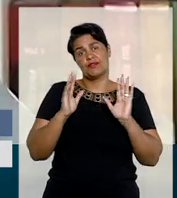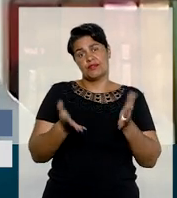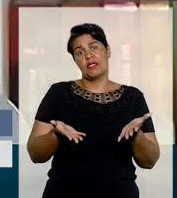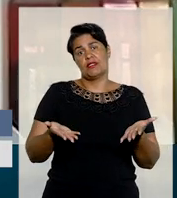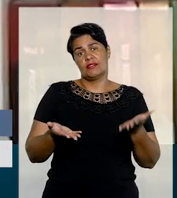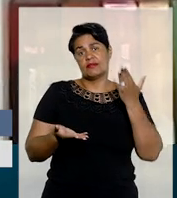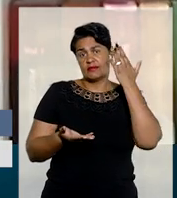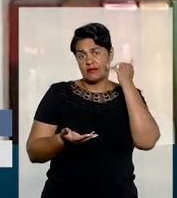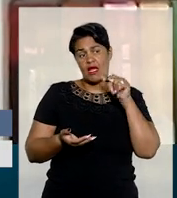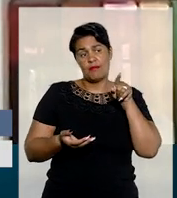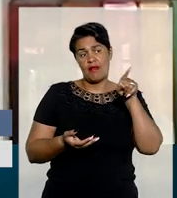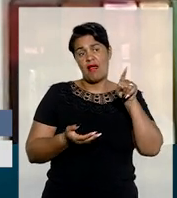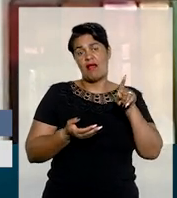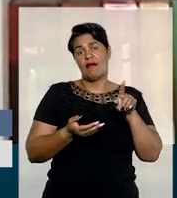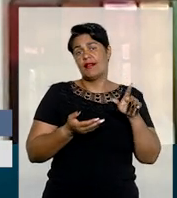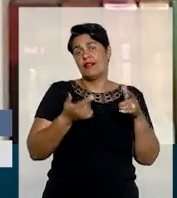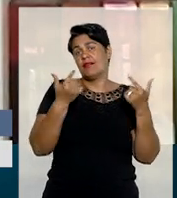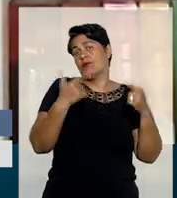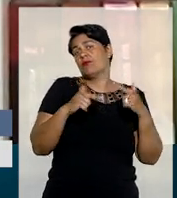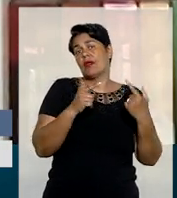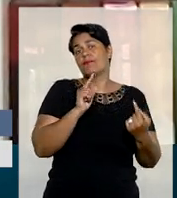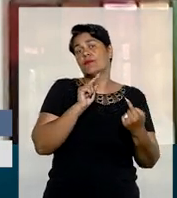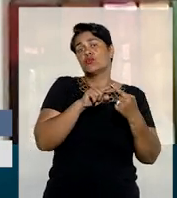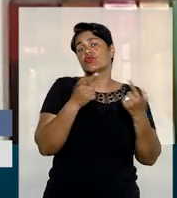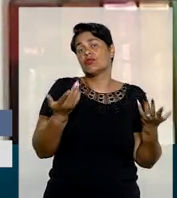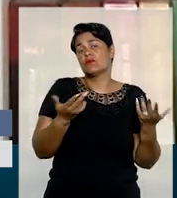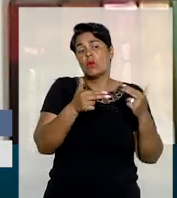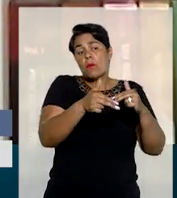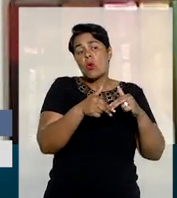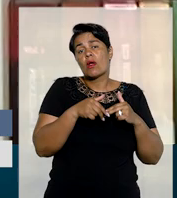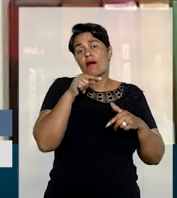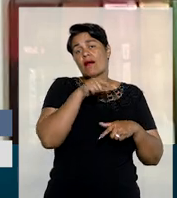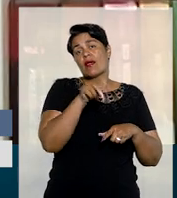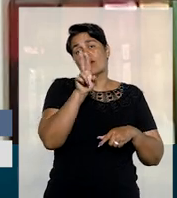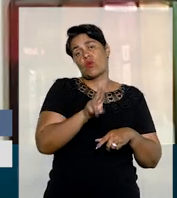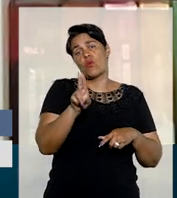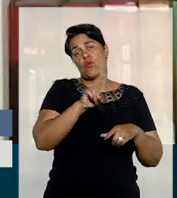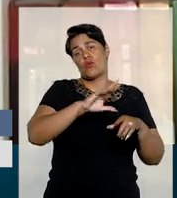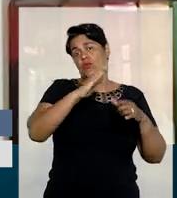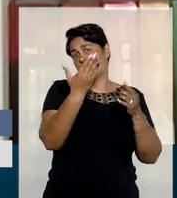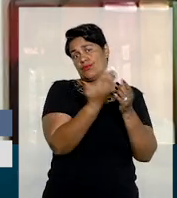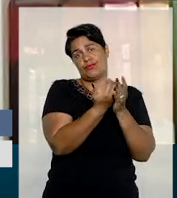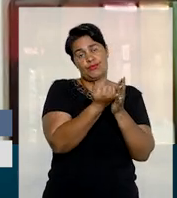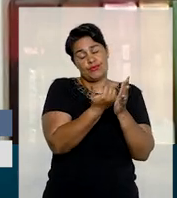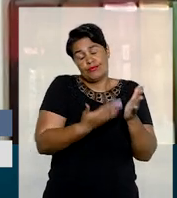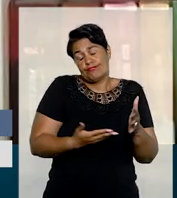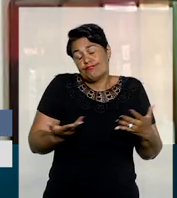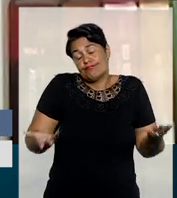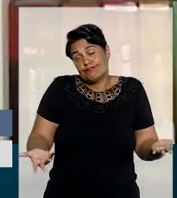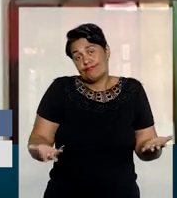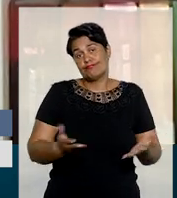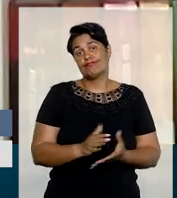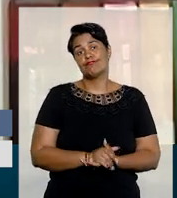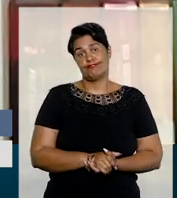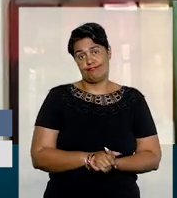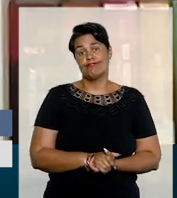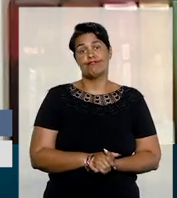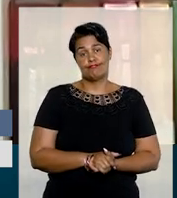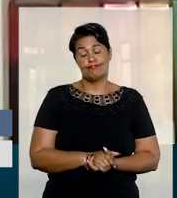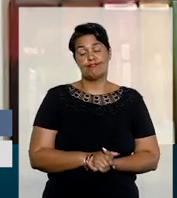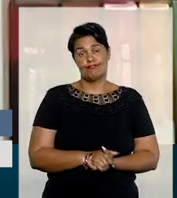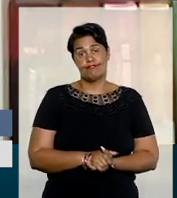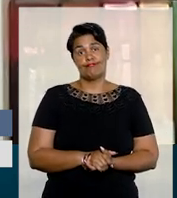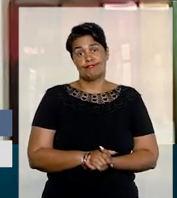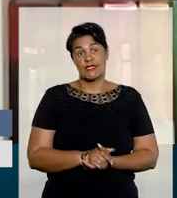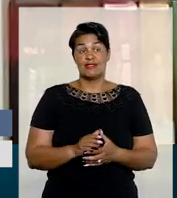a parte acaba por não indicar nenhum daqueles motivos, que são motivos que justificariam esse tipo